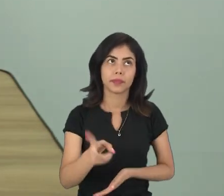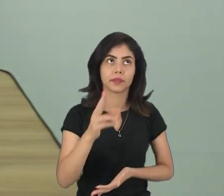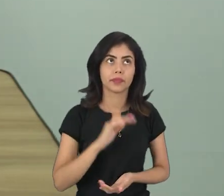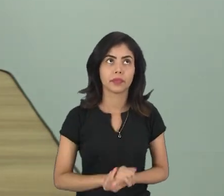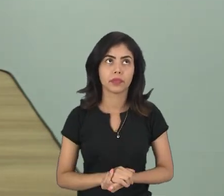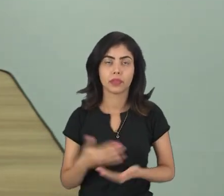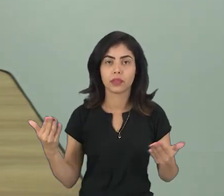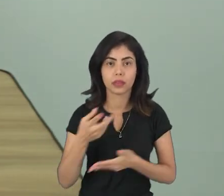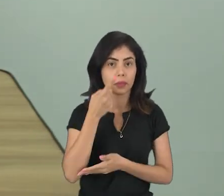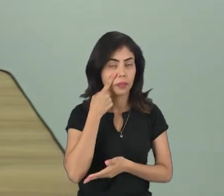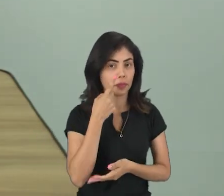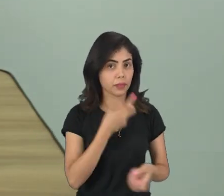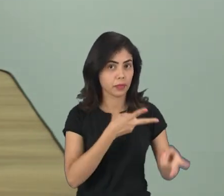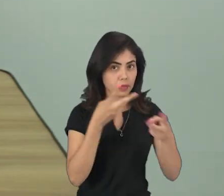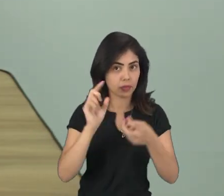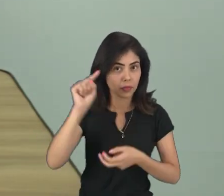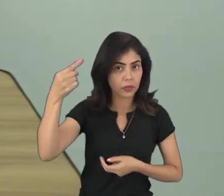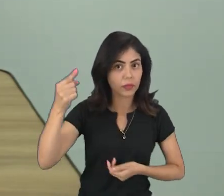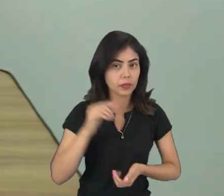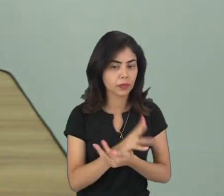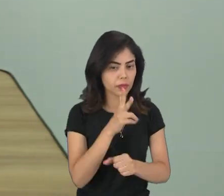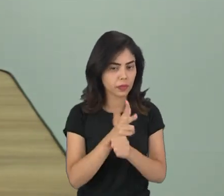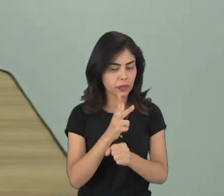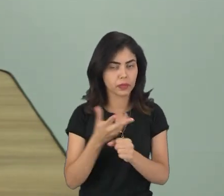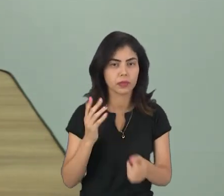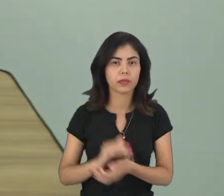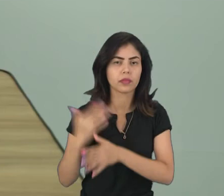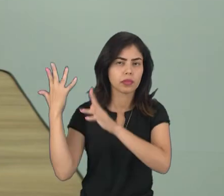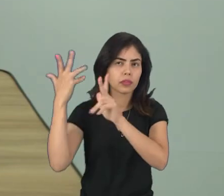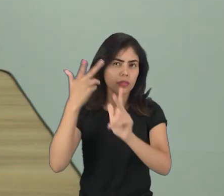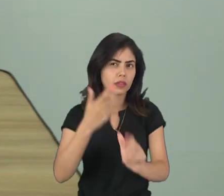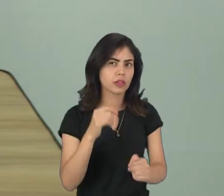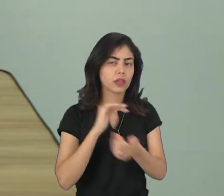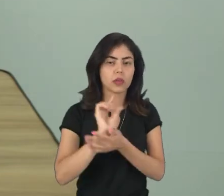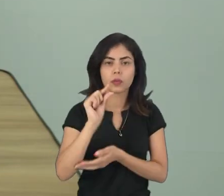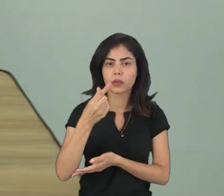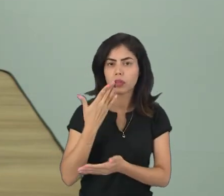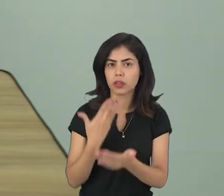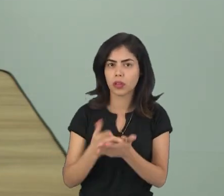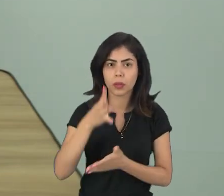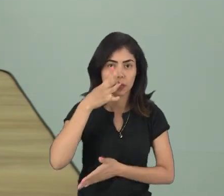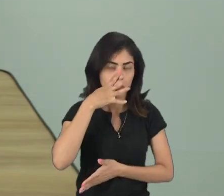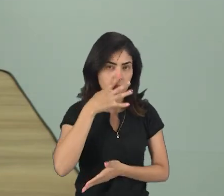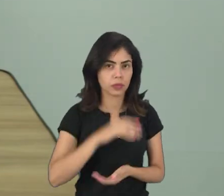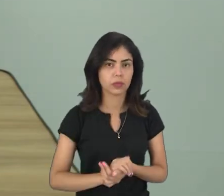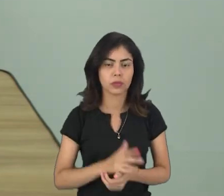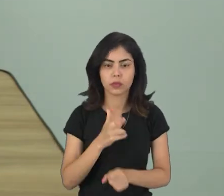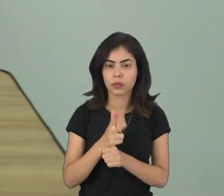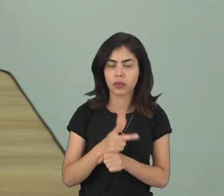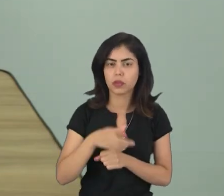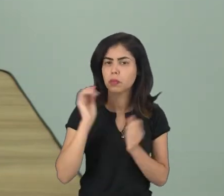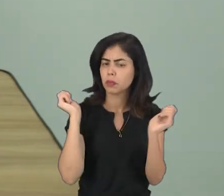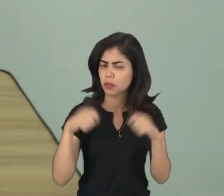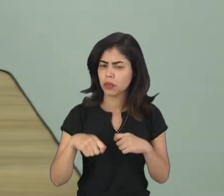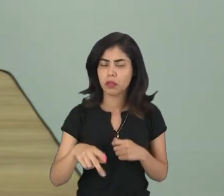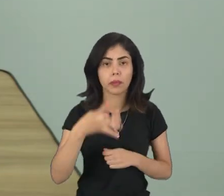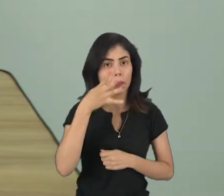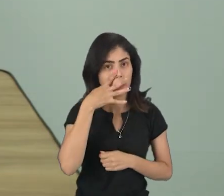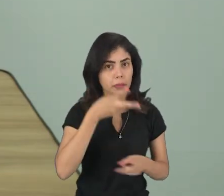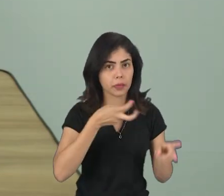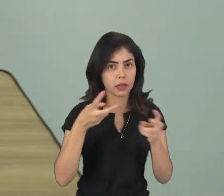permanência. Observando lá o nosso vídeo, relembrando um pouquinho o que nós assistimos no vídeo, foi possível